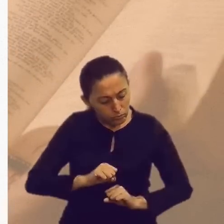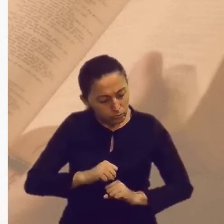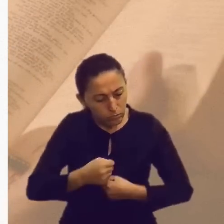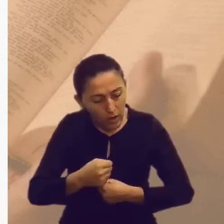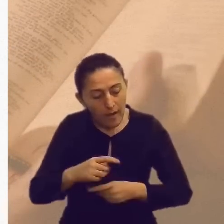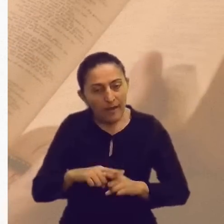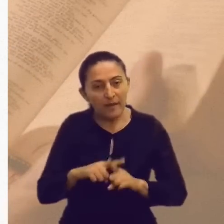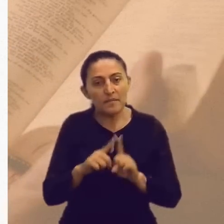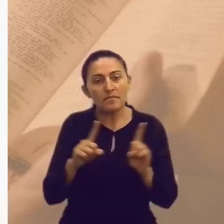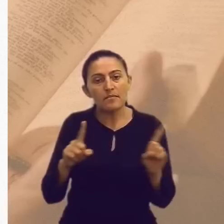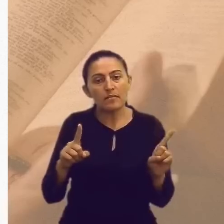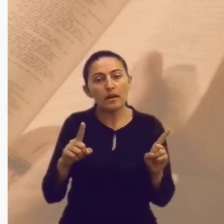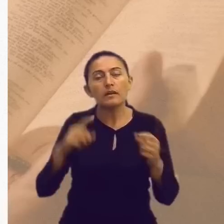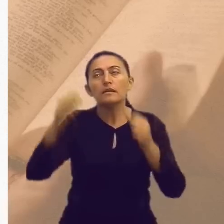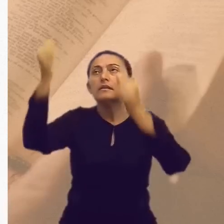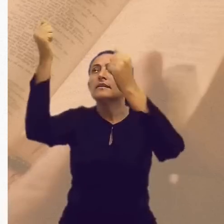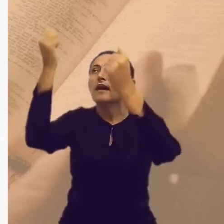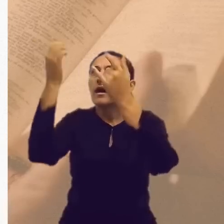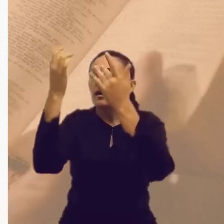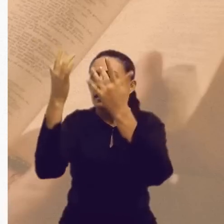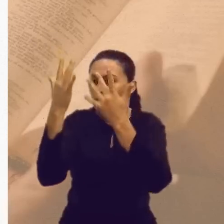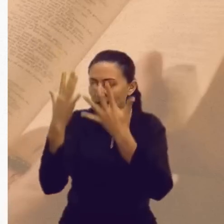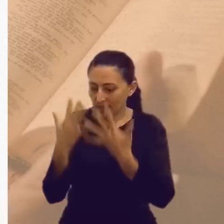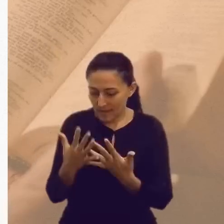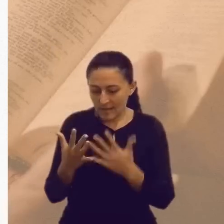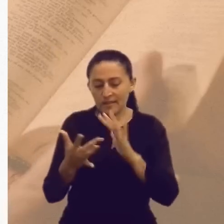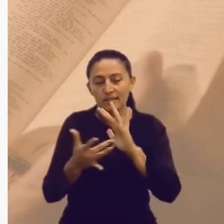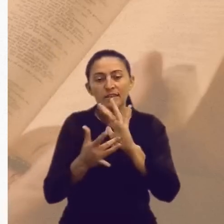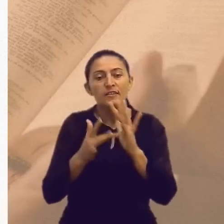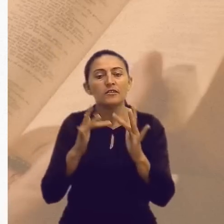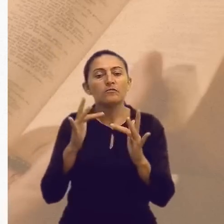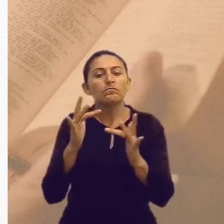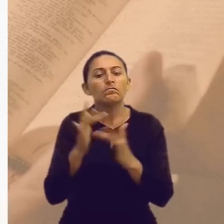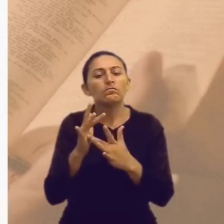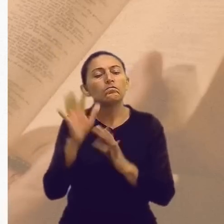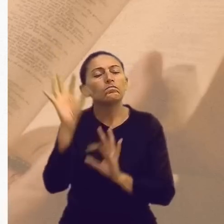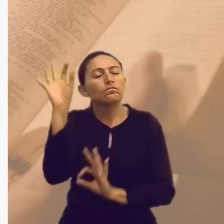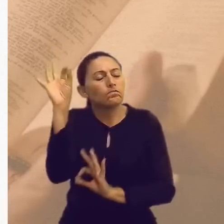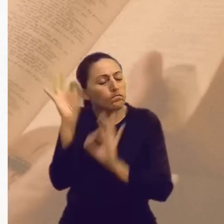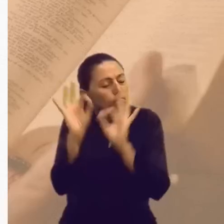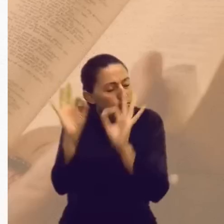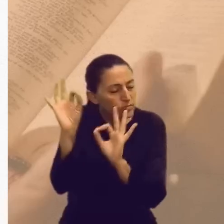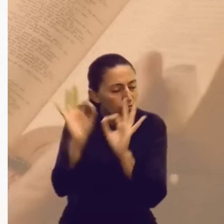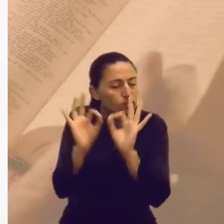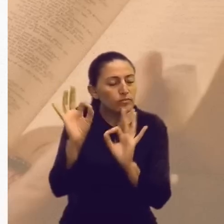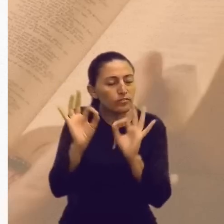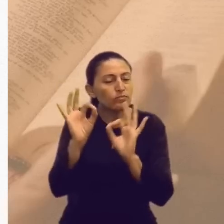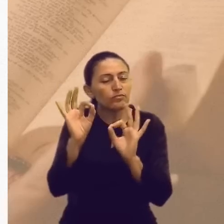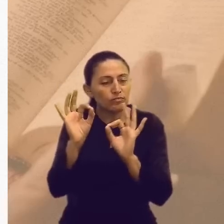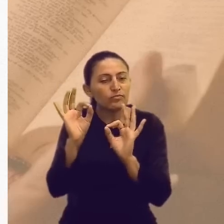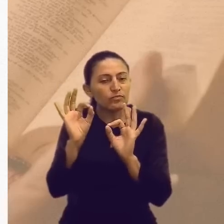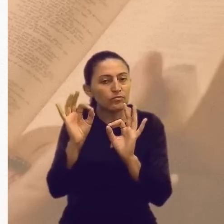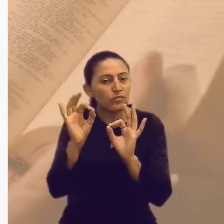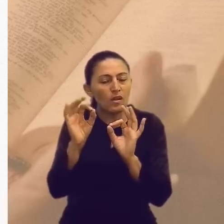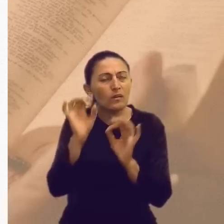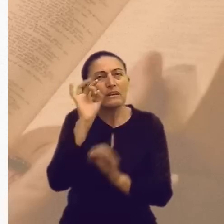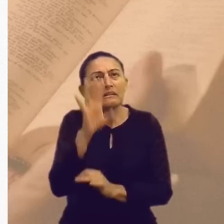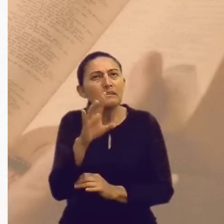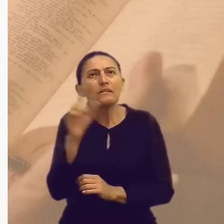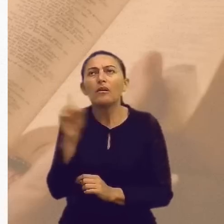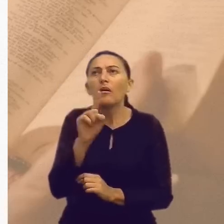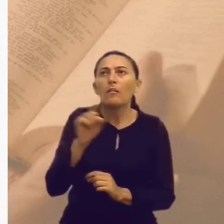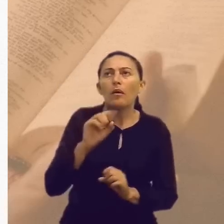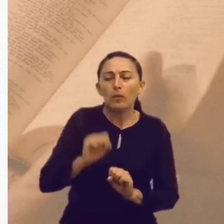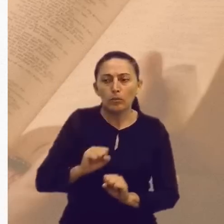a graça de Cristo lhe regulava o zelo. Não mais era